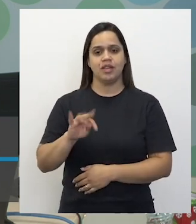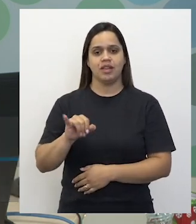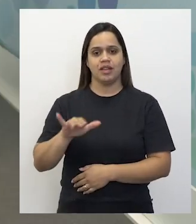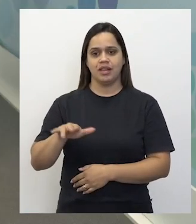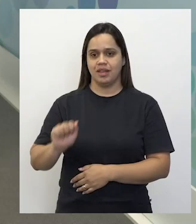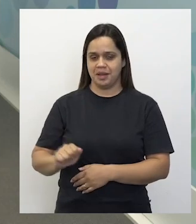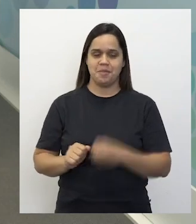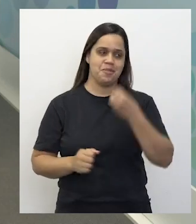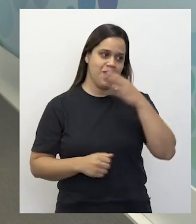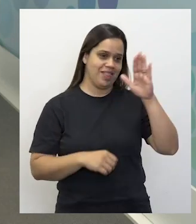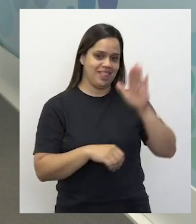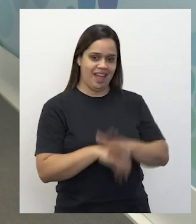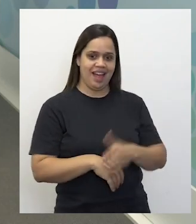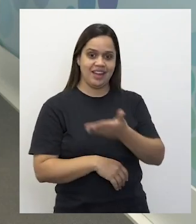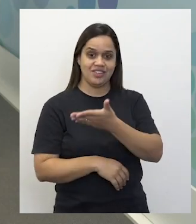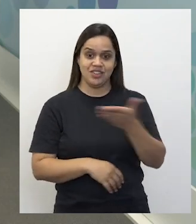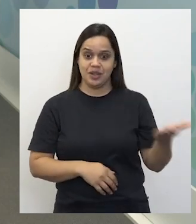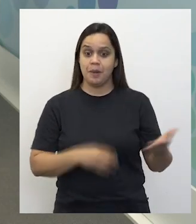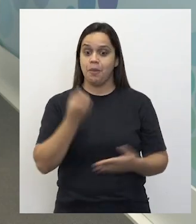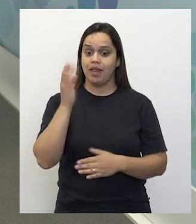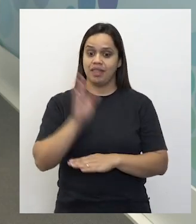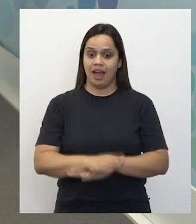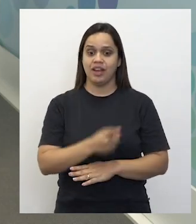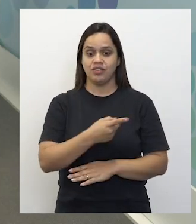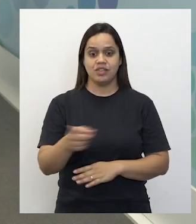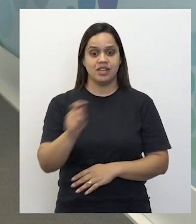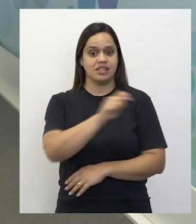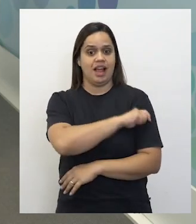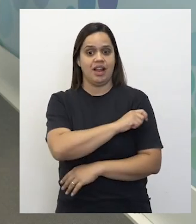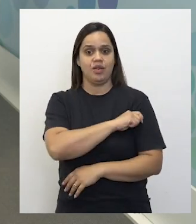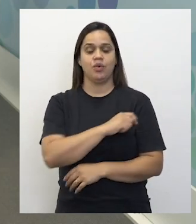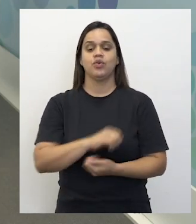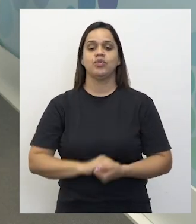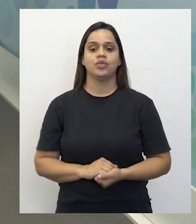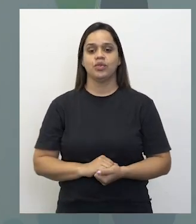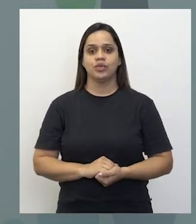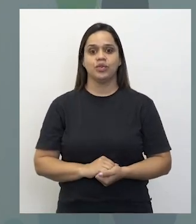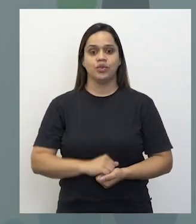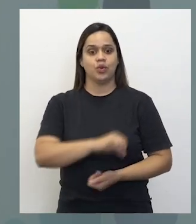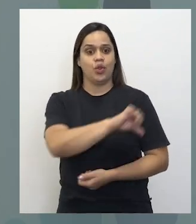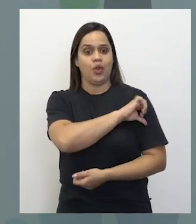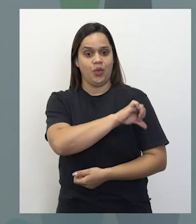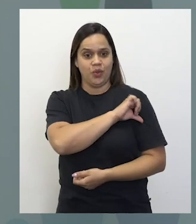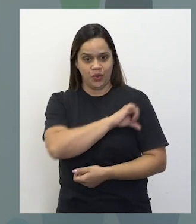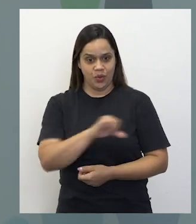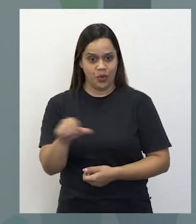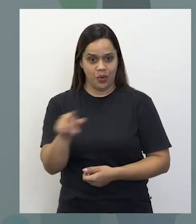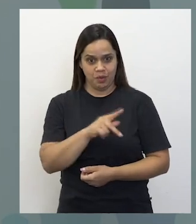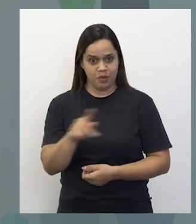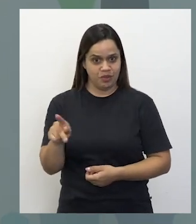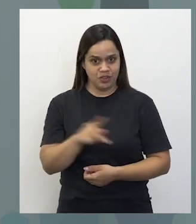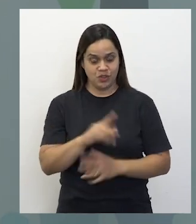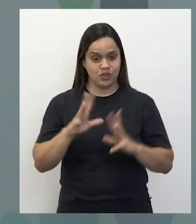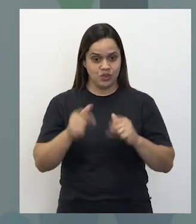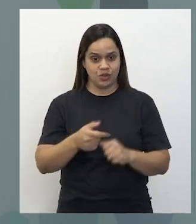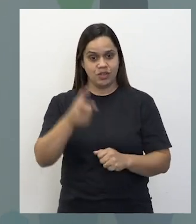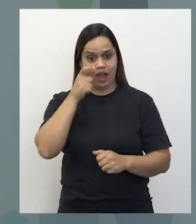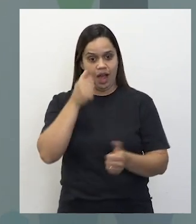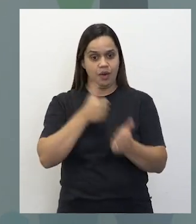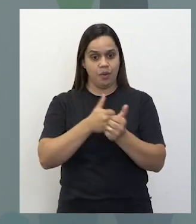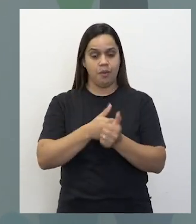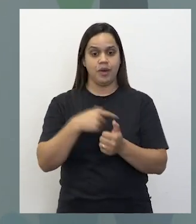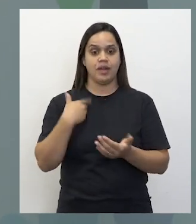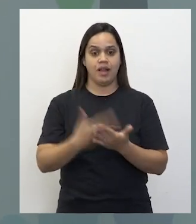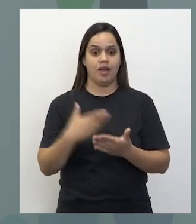Boa tarde, Ed. Boa tarde, alunos aí do nono ano, professores que estão acompanhando com a